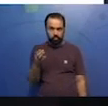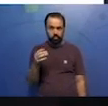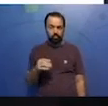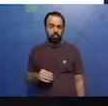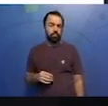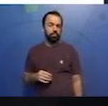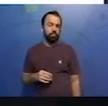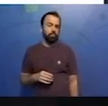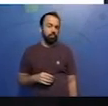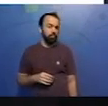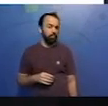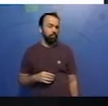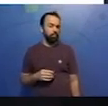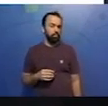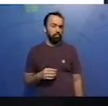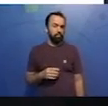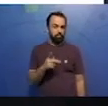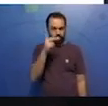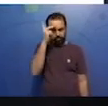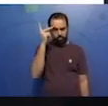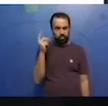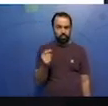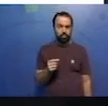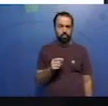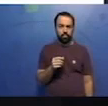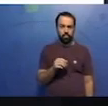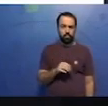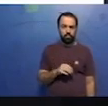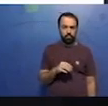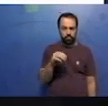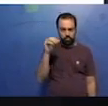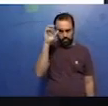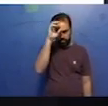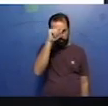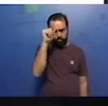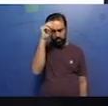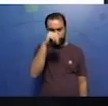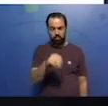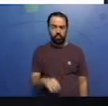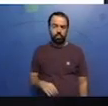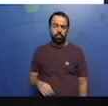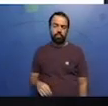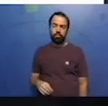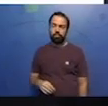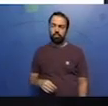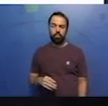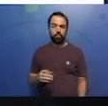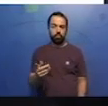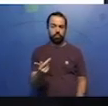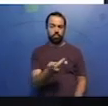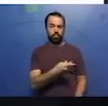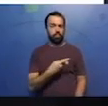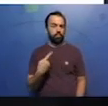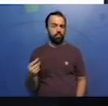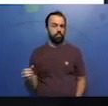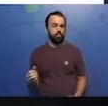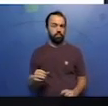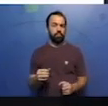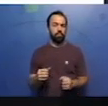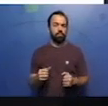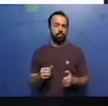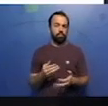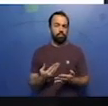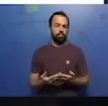E quem aprendeu também, porque nós vamos estudar sobre isso. E o que a professora orienta? Para que